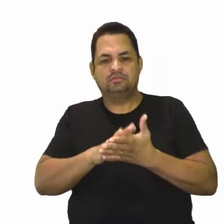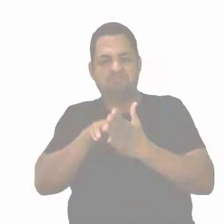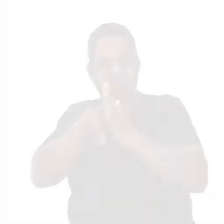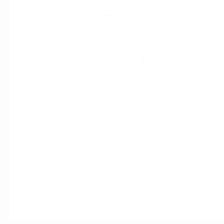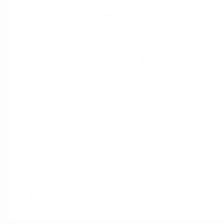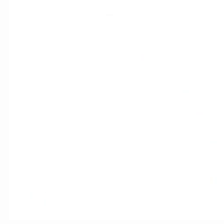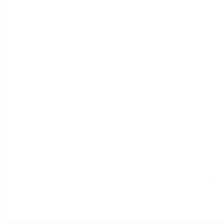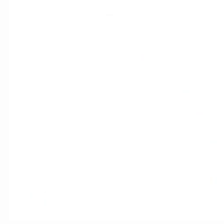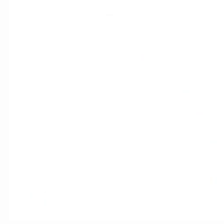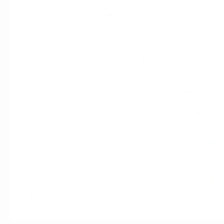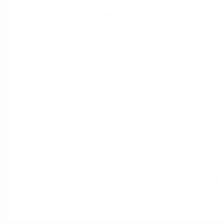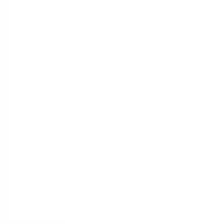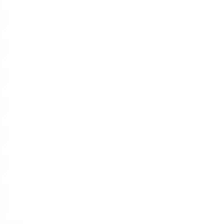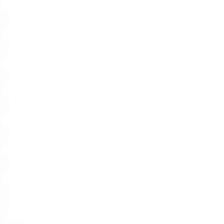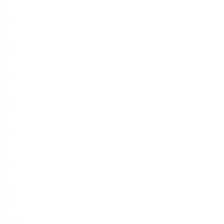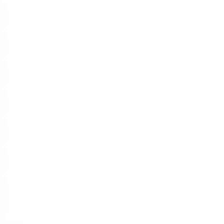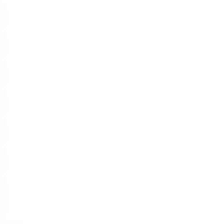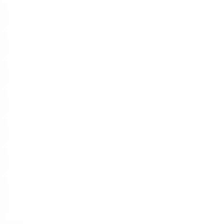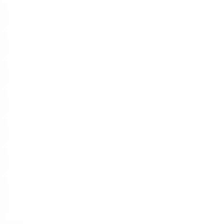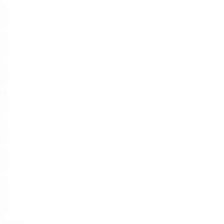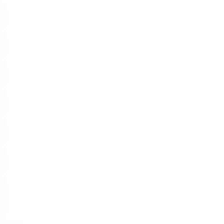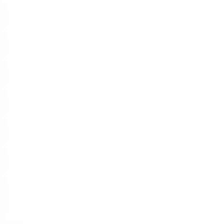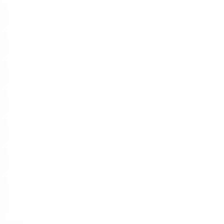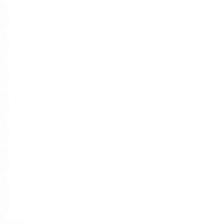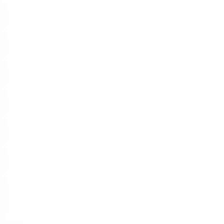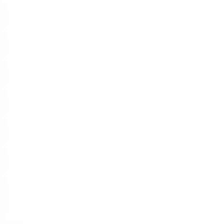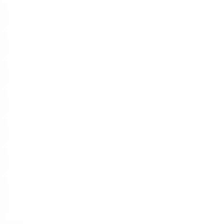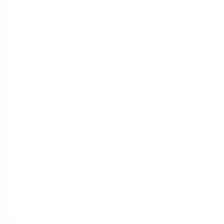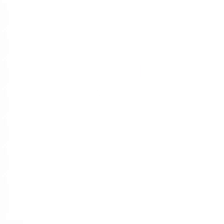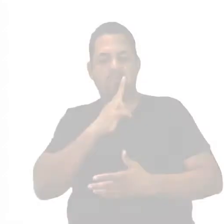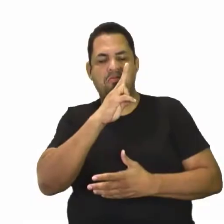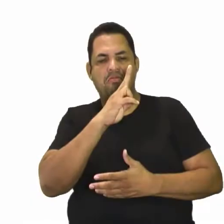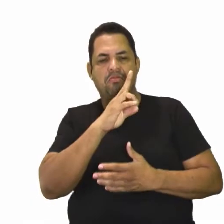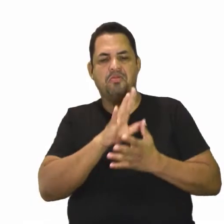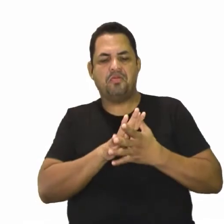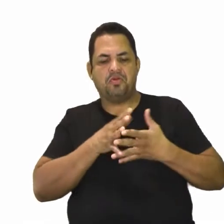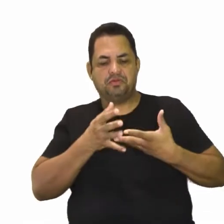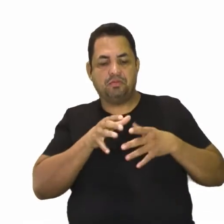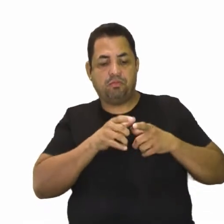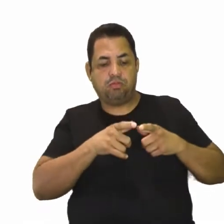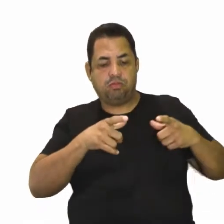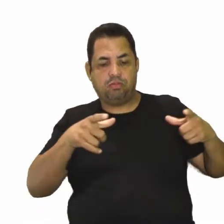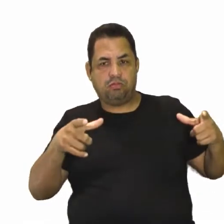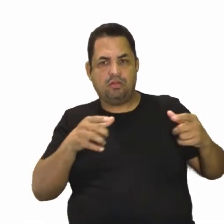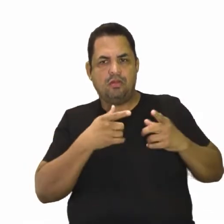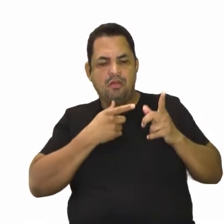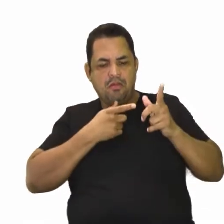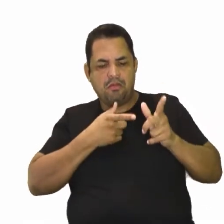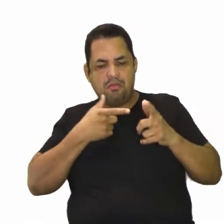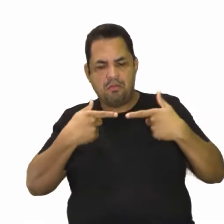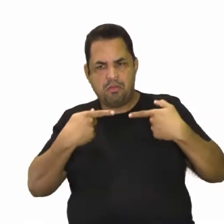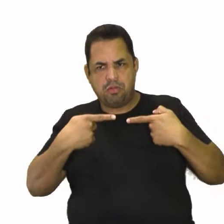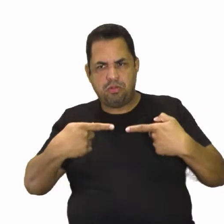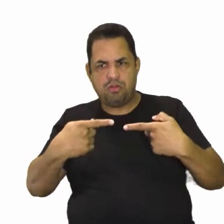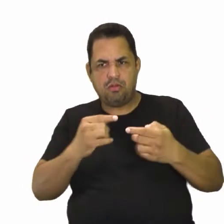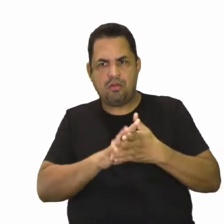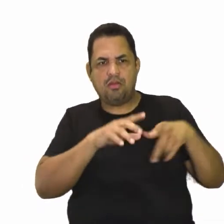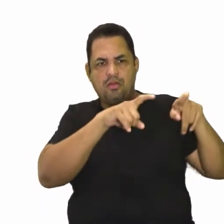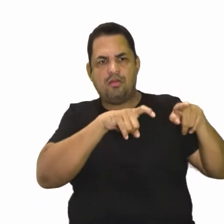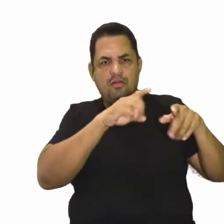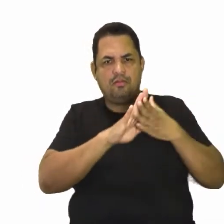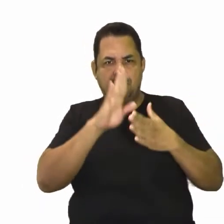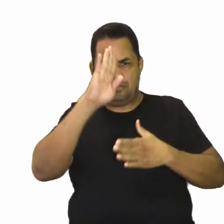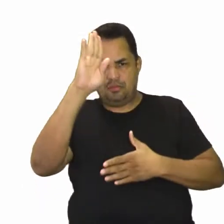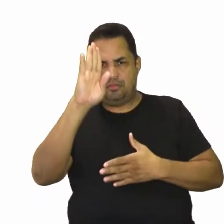presos, torturados e exilados no país. Ganha força no campo a guerrilha rural, principalmente